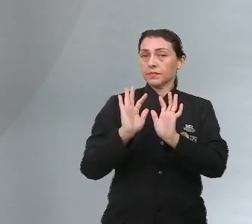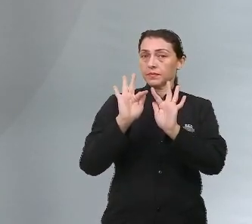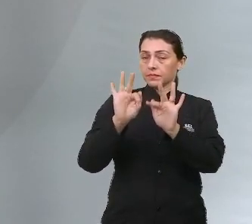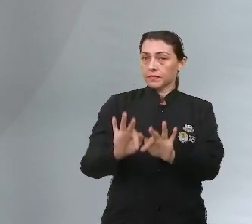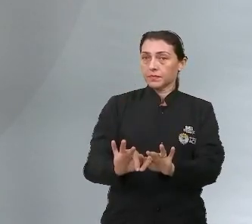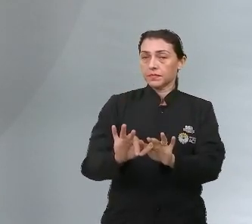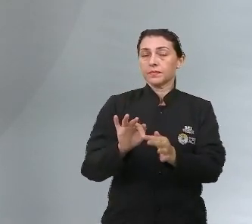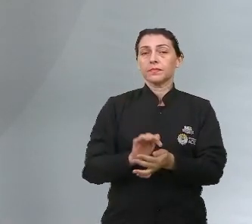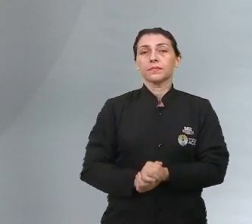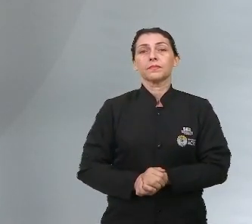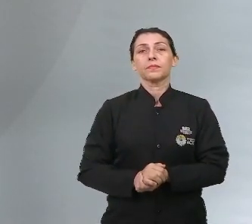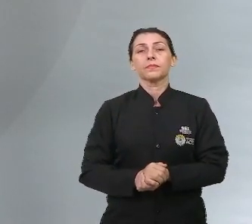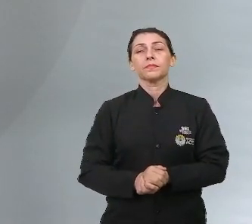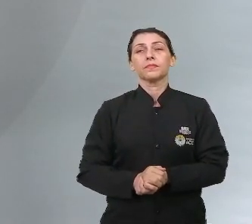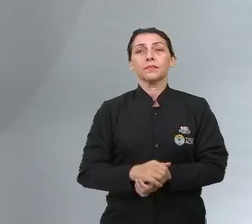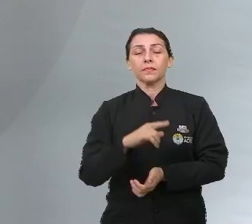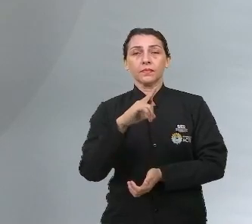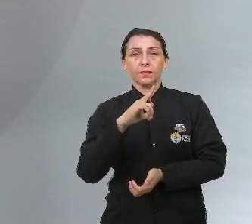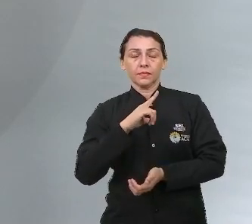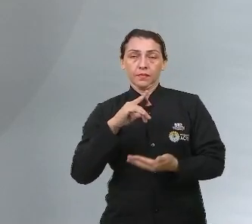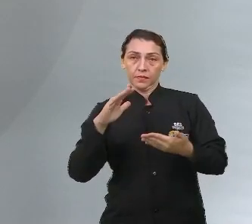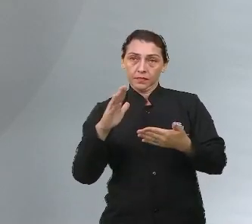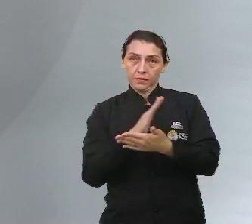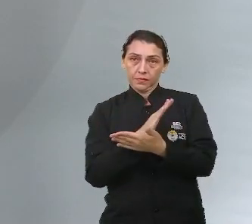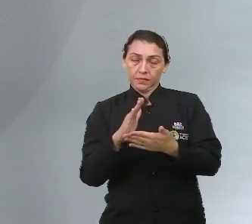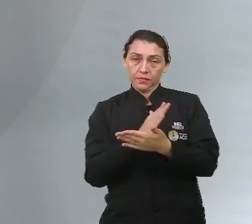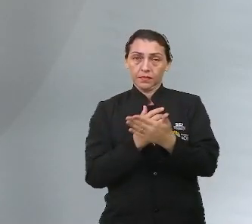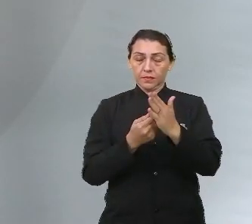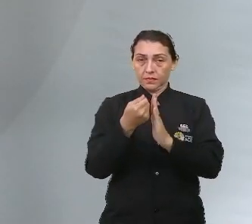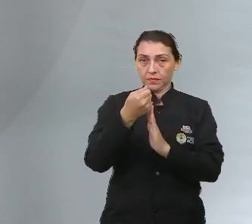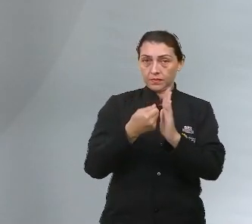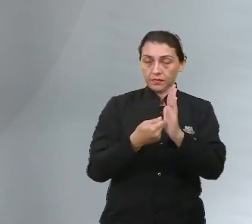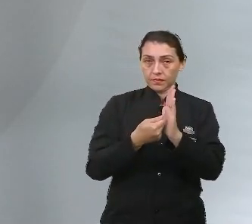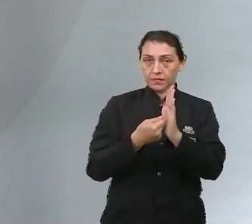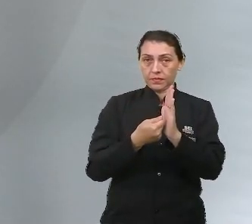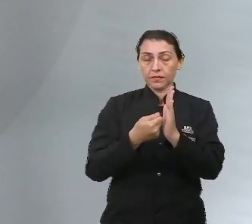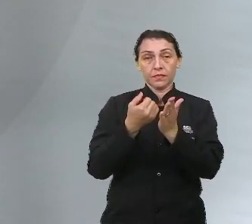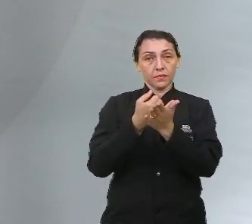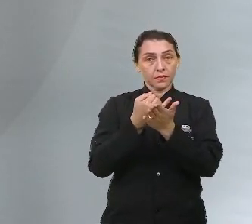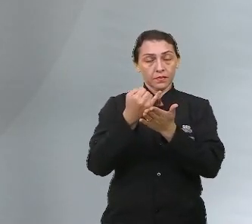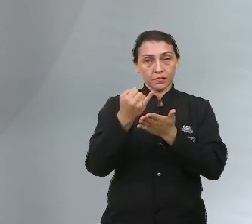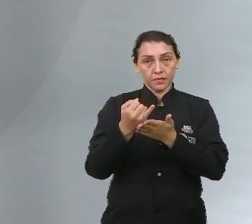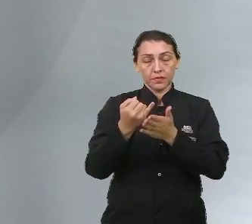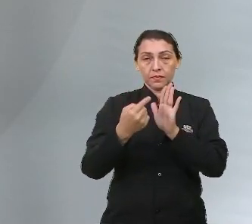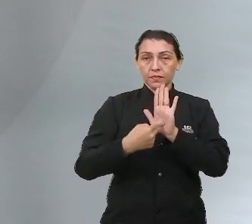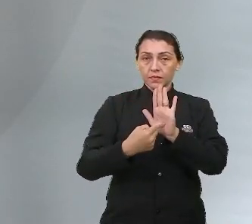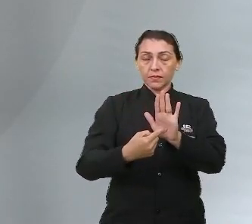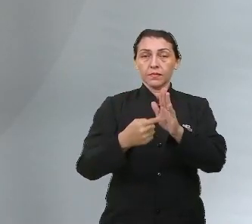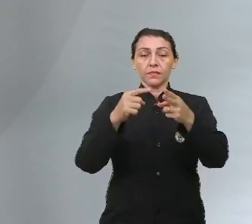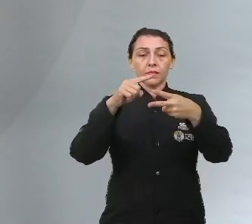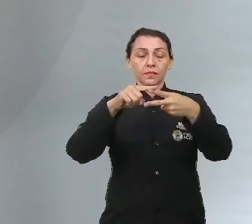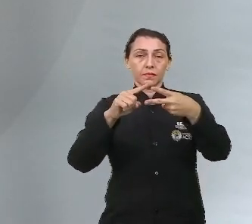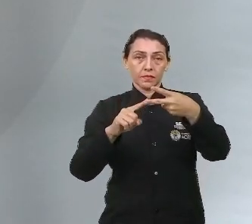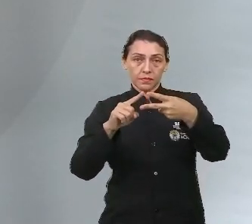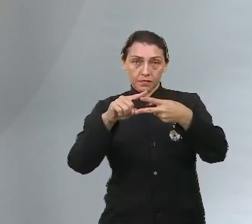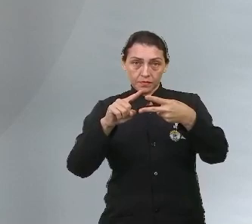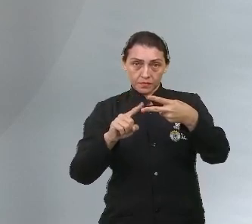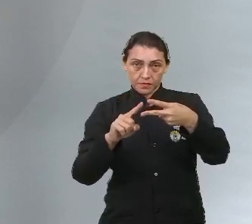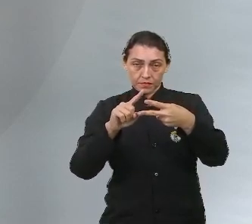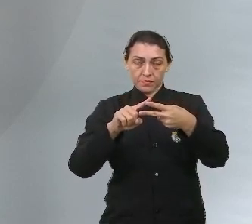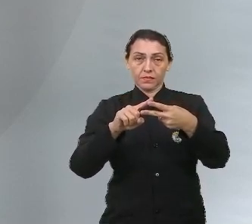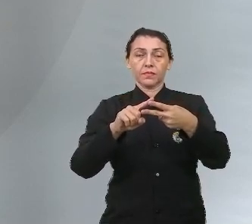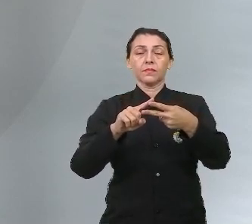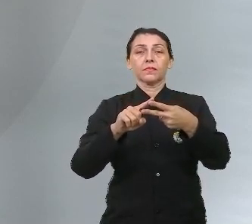fechamento. Geralmente, tem algumas redações que lá na introdução apresenta 2 causas para o